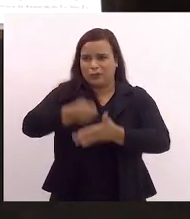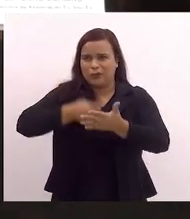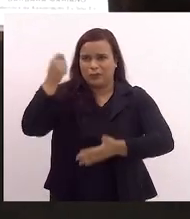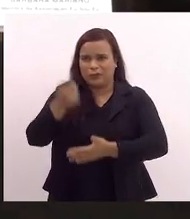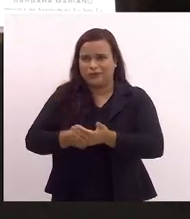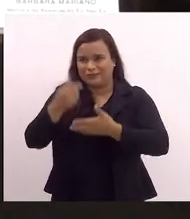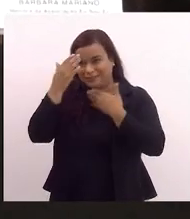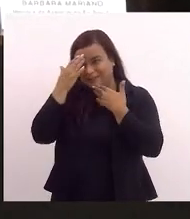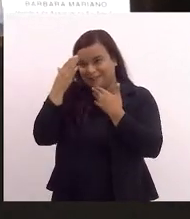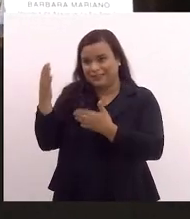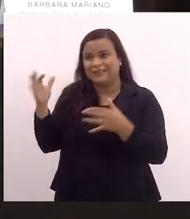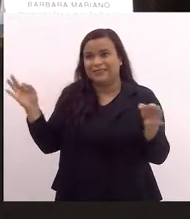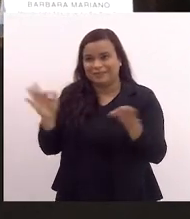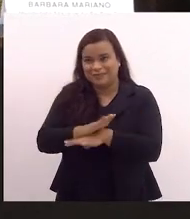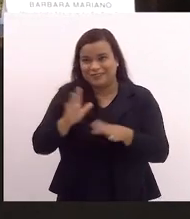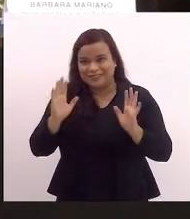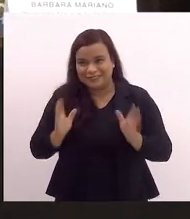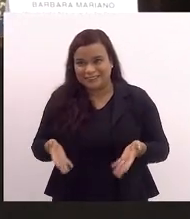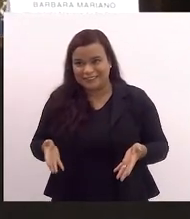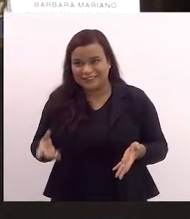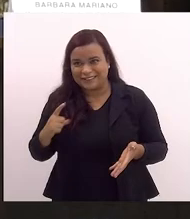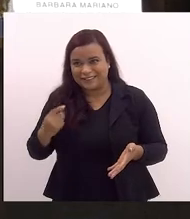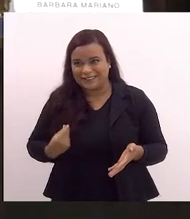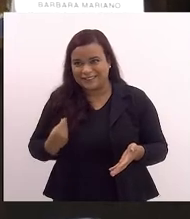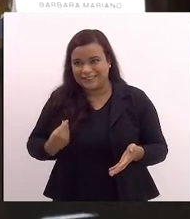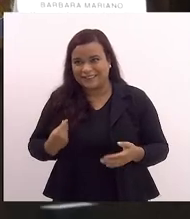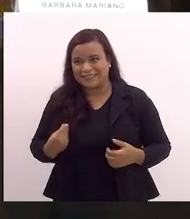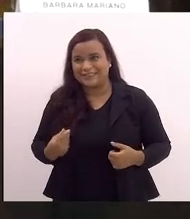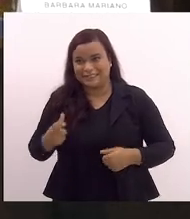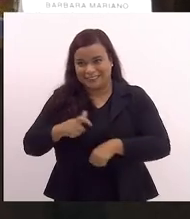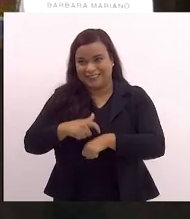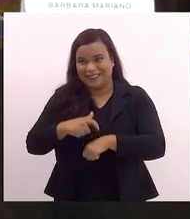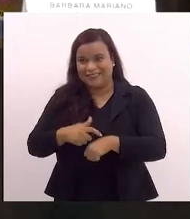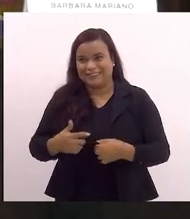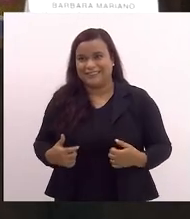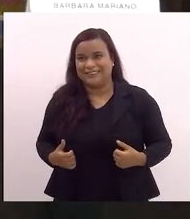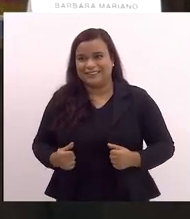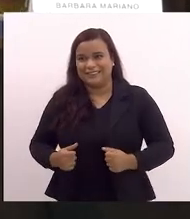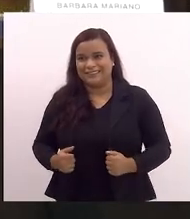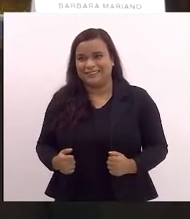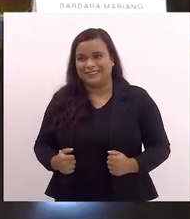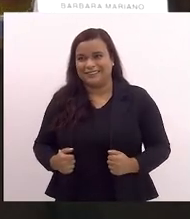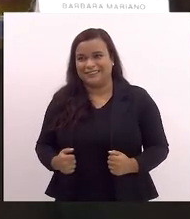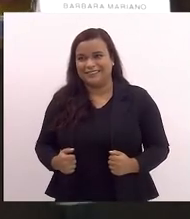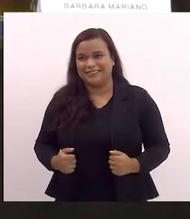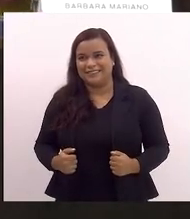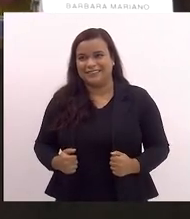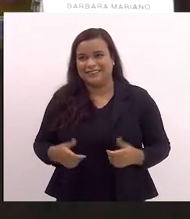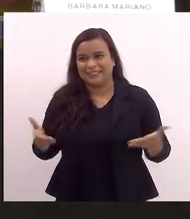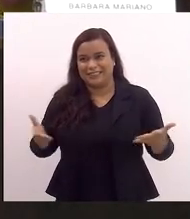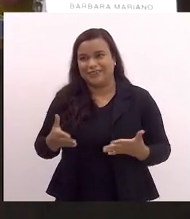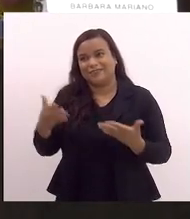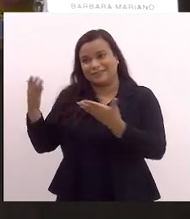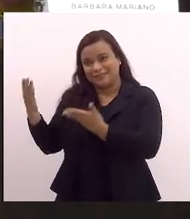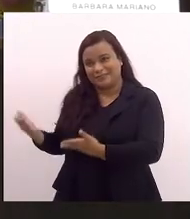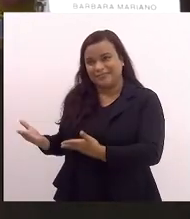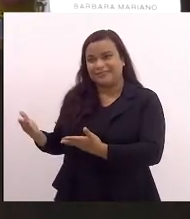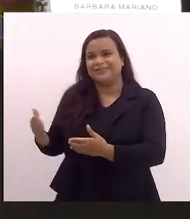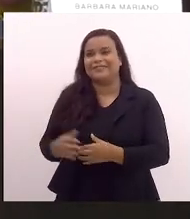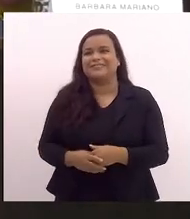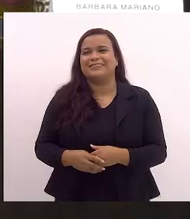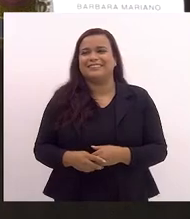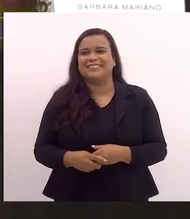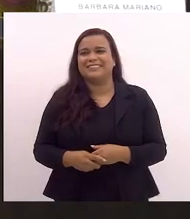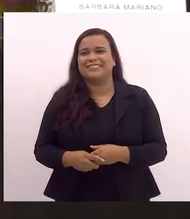Meu irmãozinho, está preparado? Está na hora. Isso aí. Agora vamos ouvir o nosso debutante,